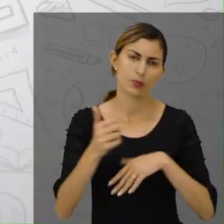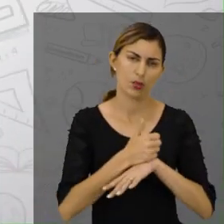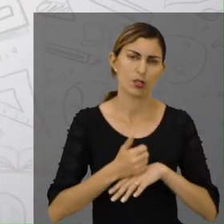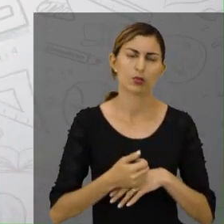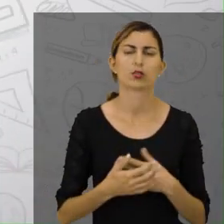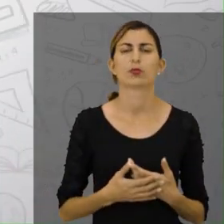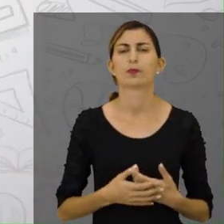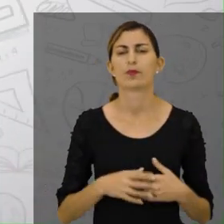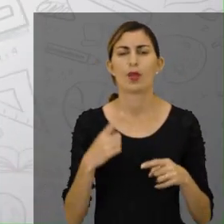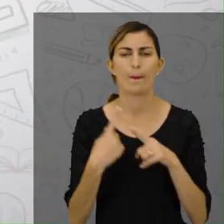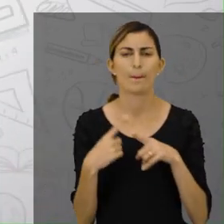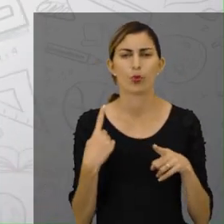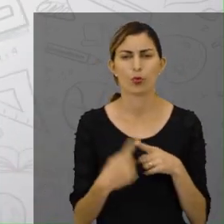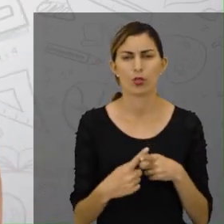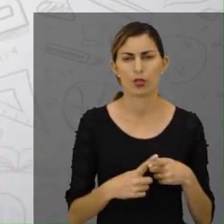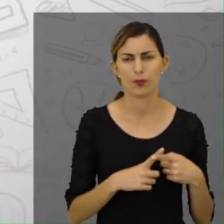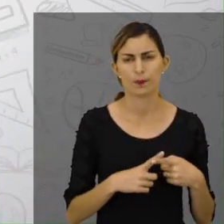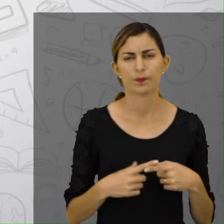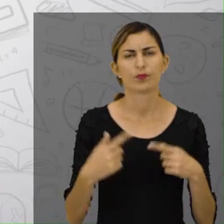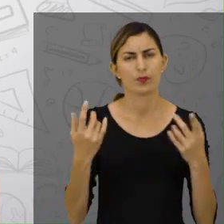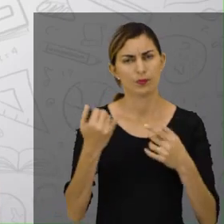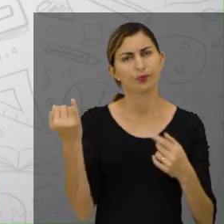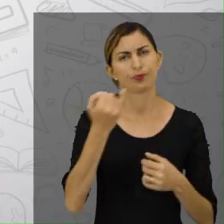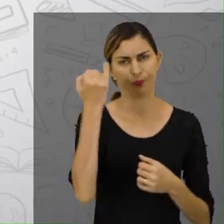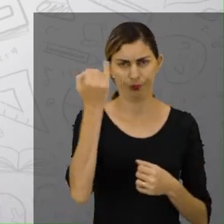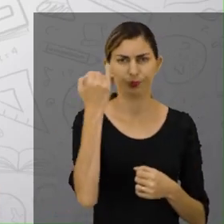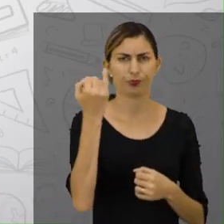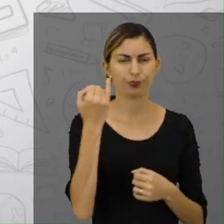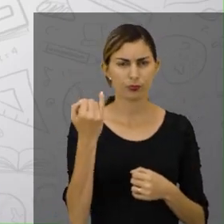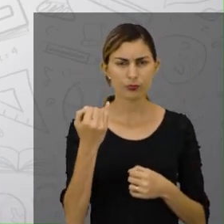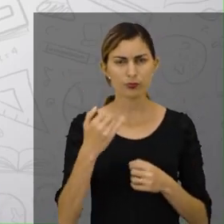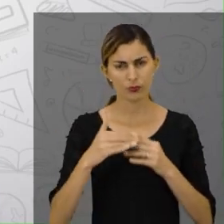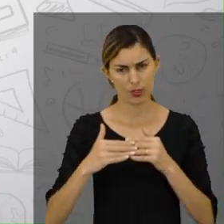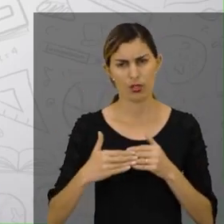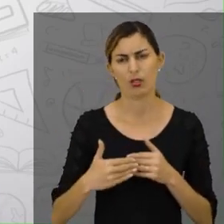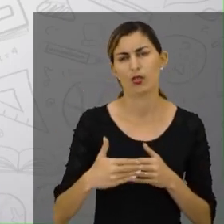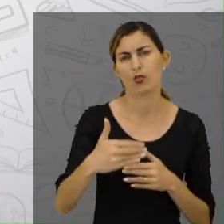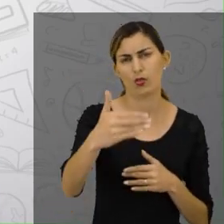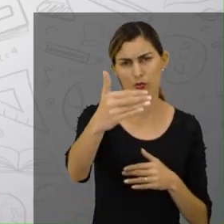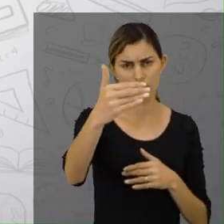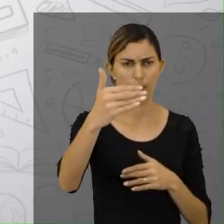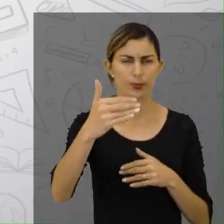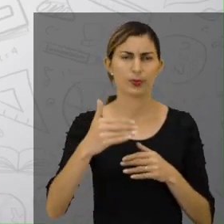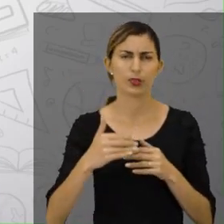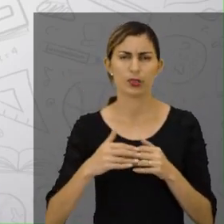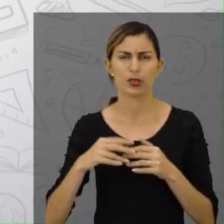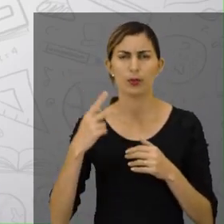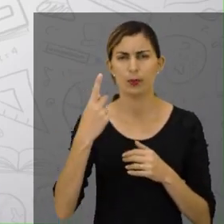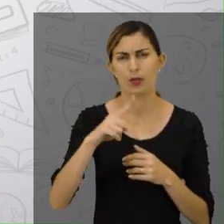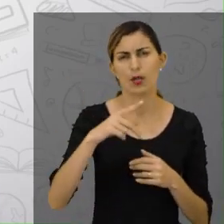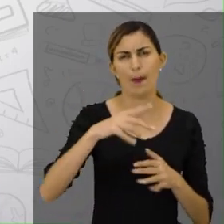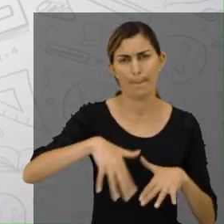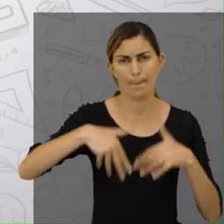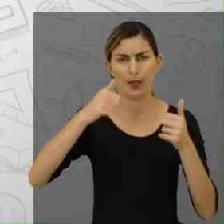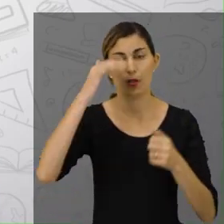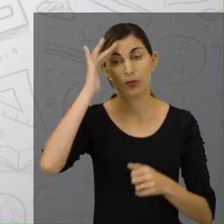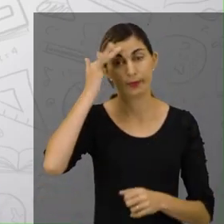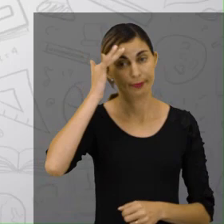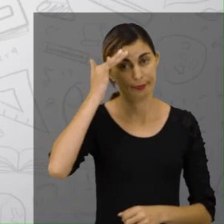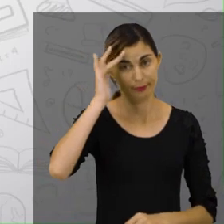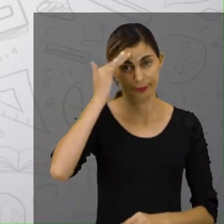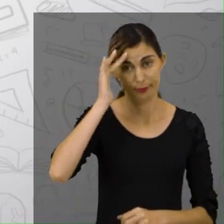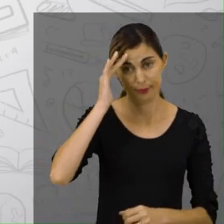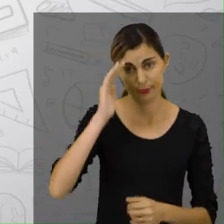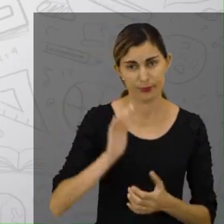práticas. Porque neste momento é importante que a gente acompanhe o código-fonte para que haja uma melhor